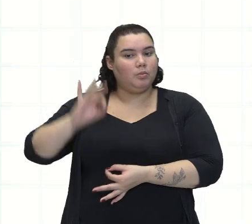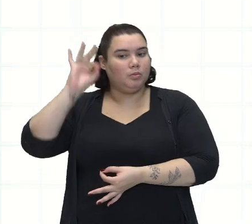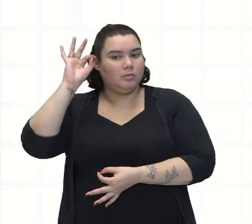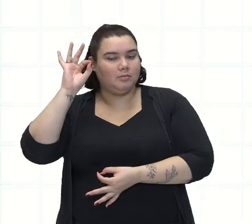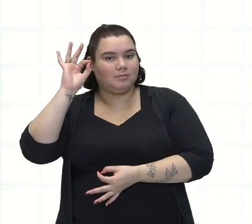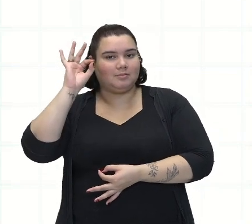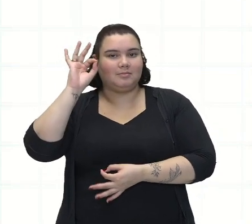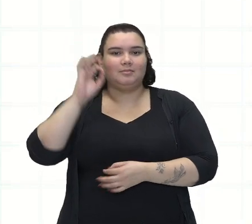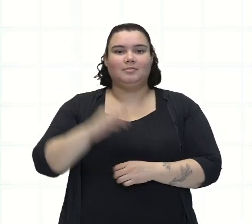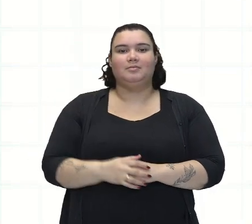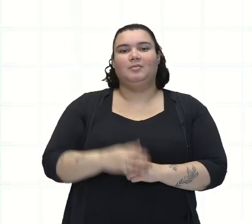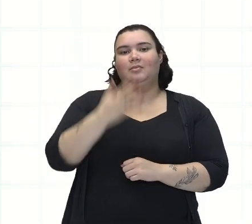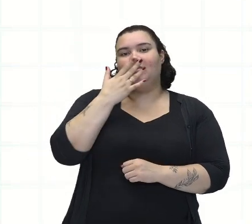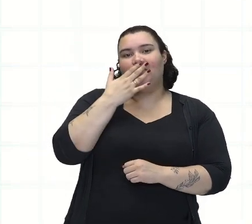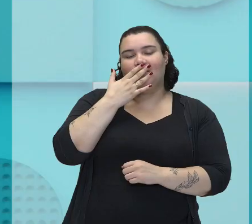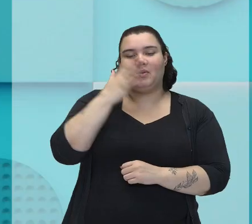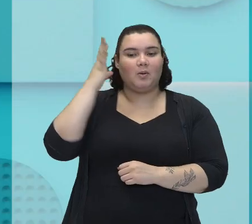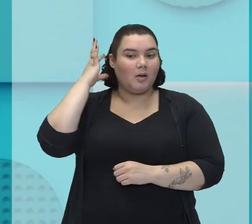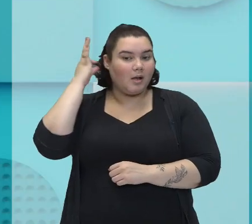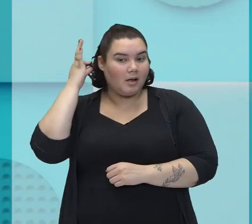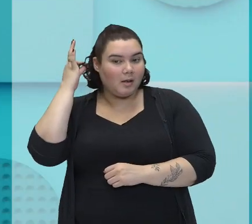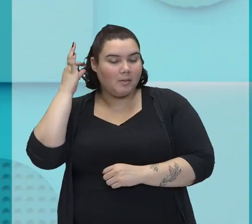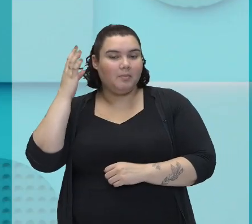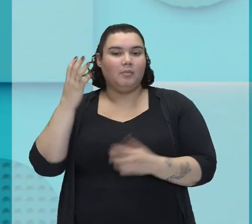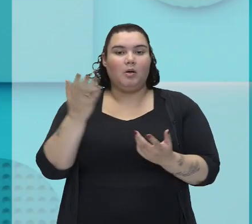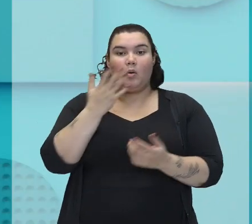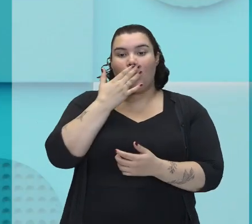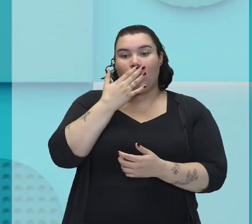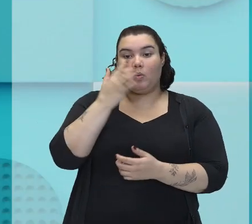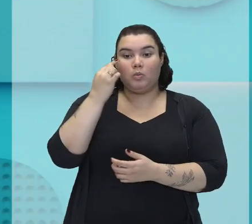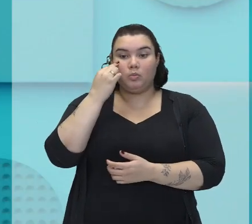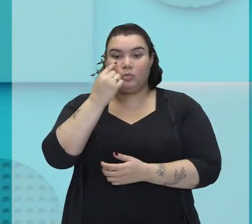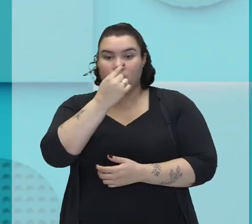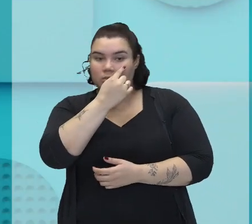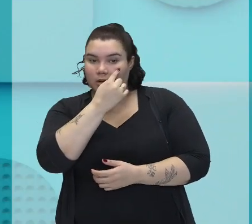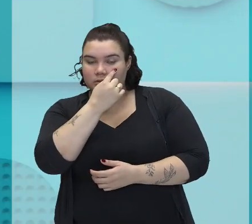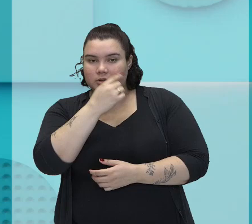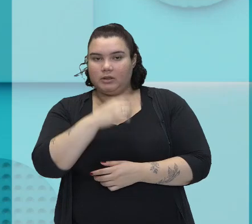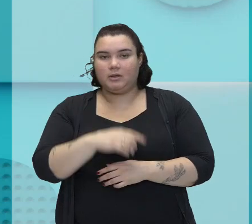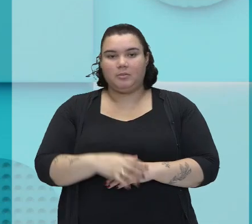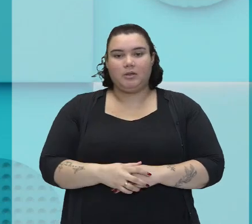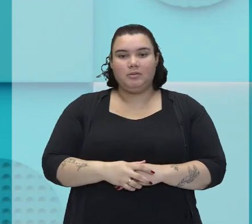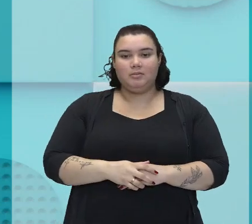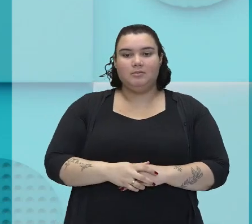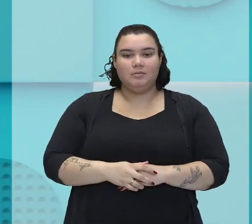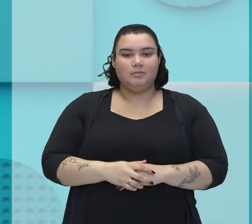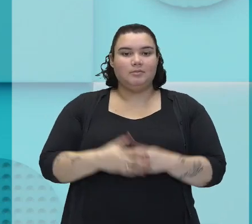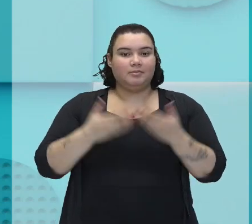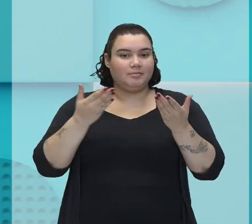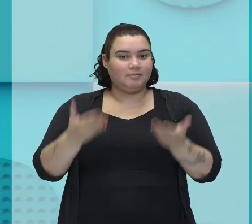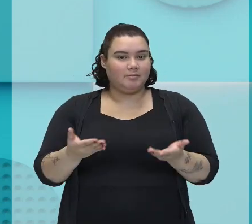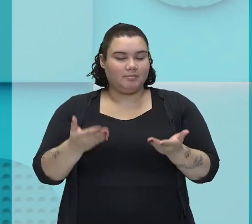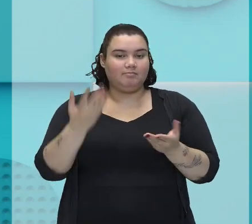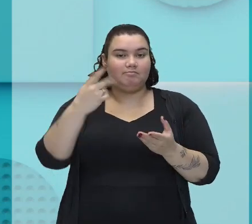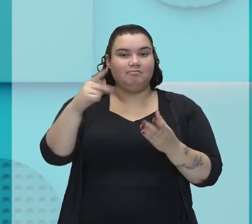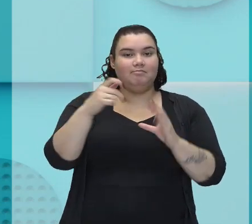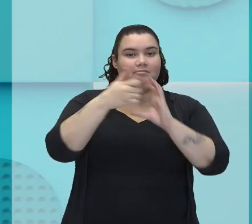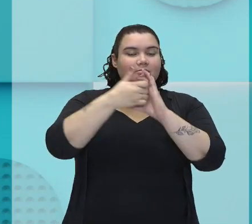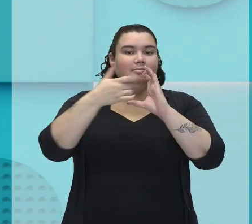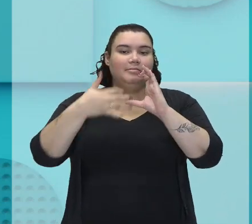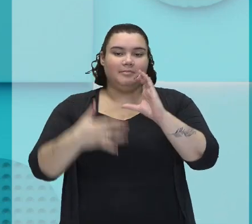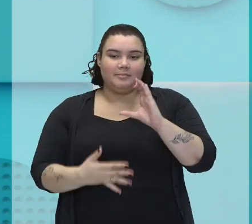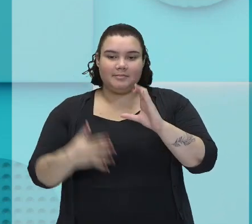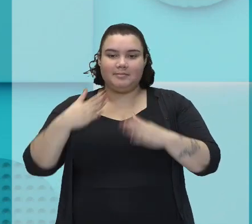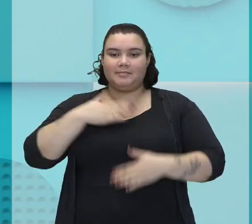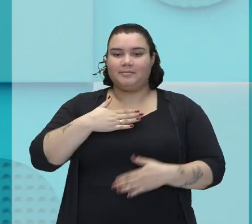tamanho, a cor do cabelo, a cor dos olhos, enfim, a sua característica física. Então,